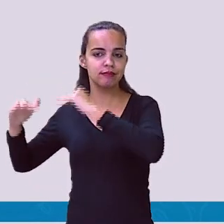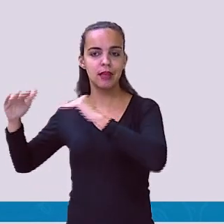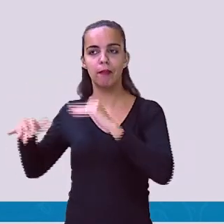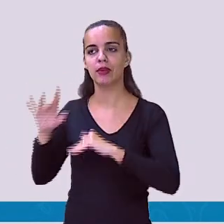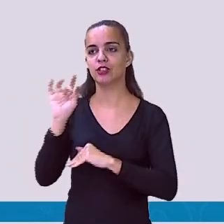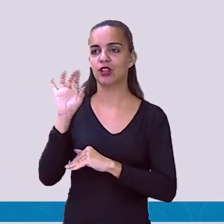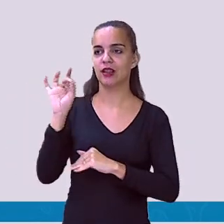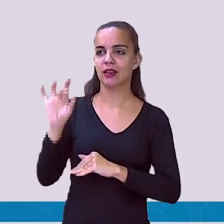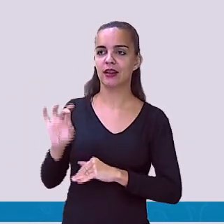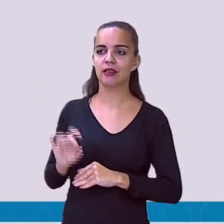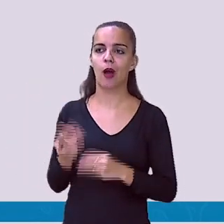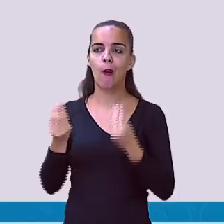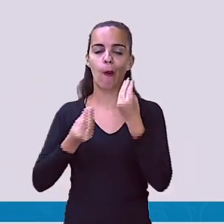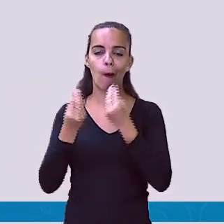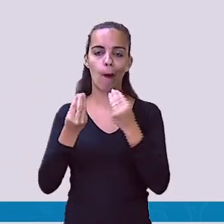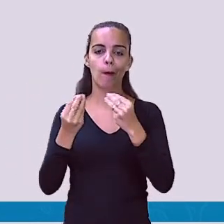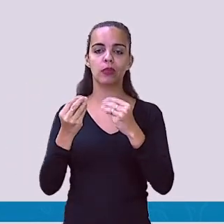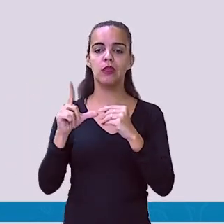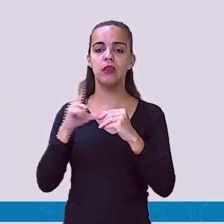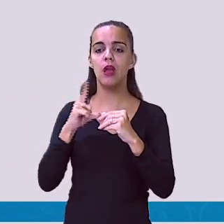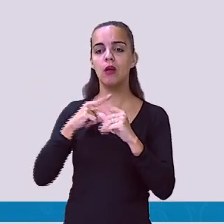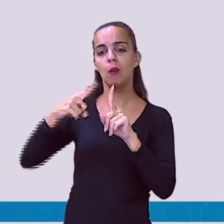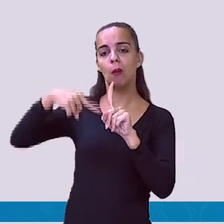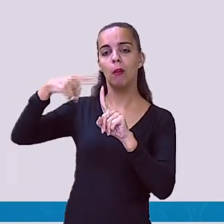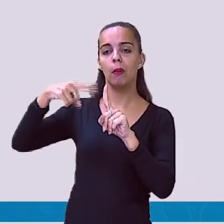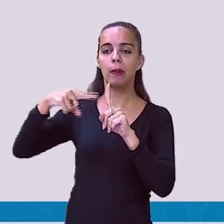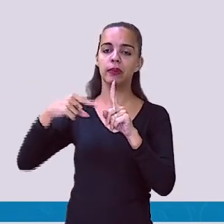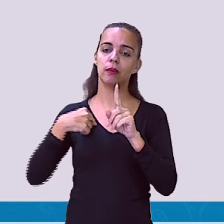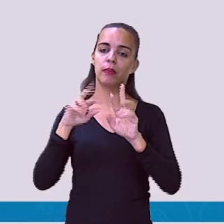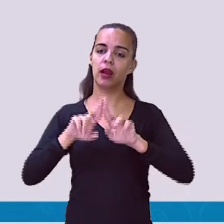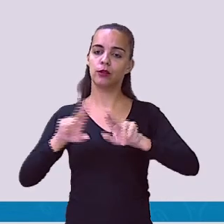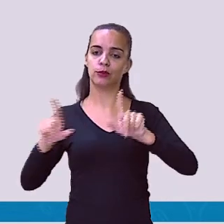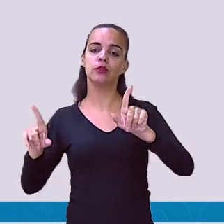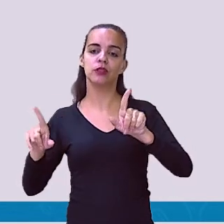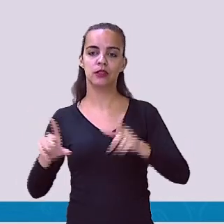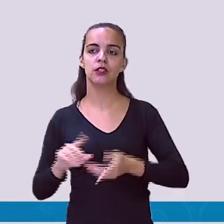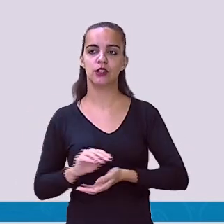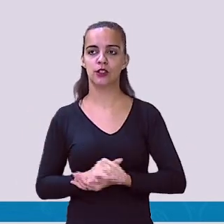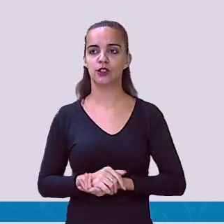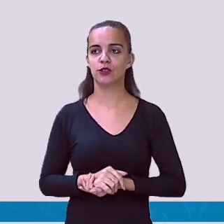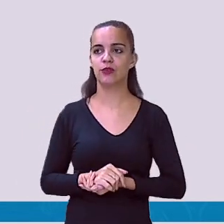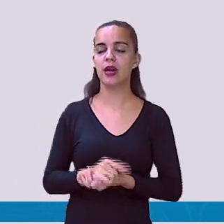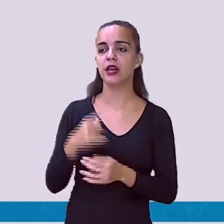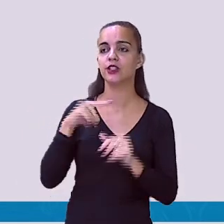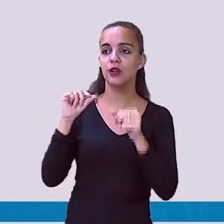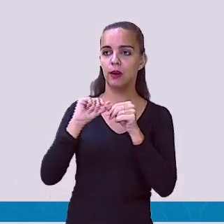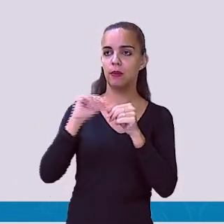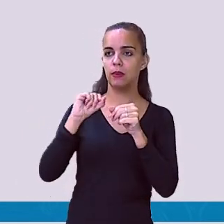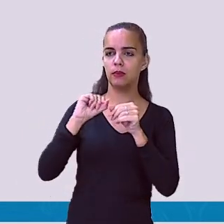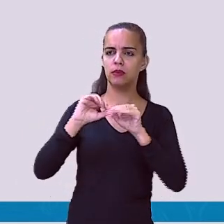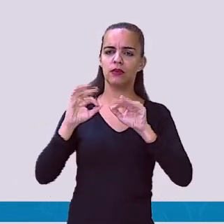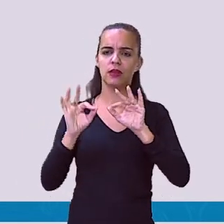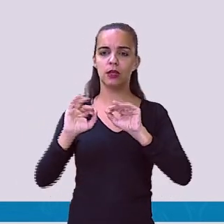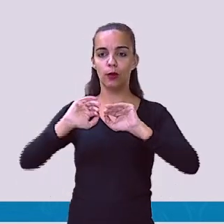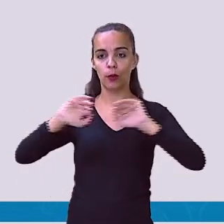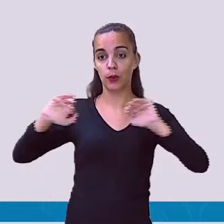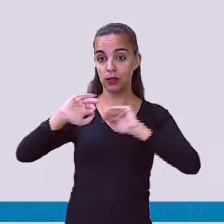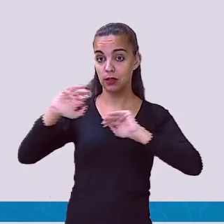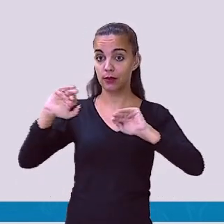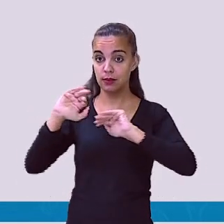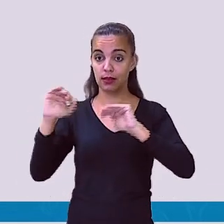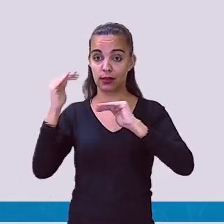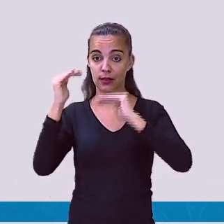Aí a gasolina é recolhida. Um pouco mais, vamos aquecer mais. Quando alcança 200